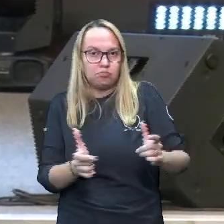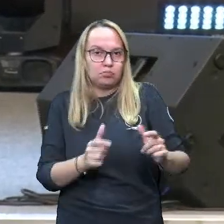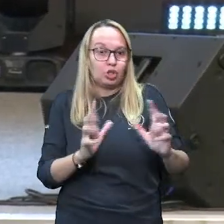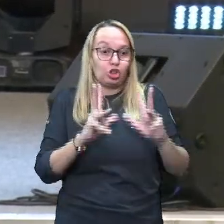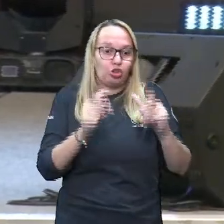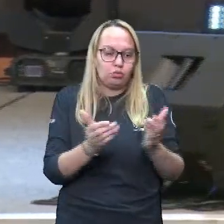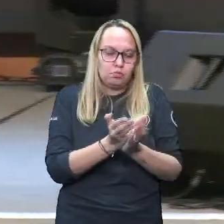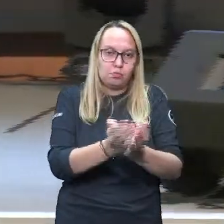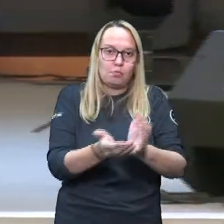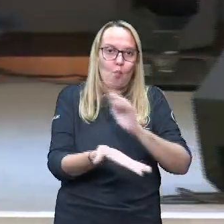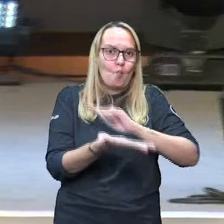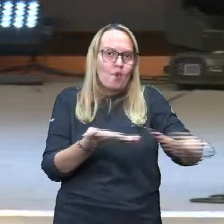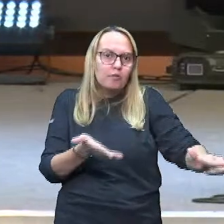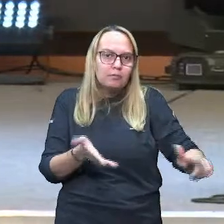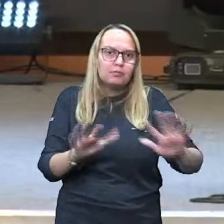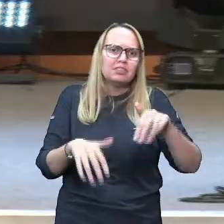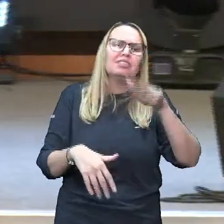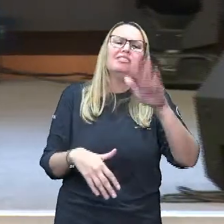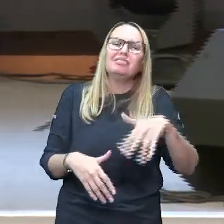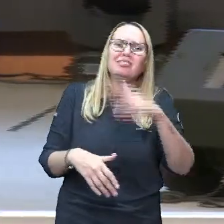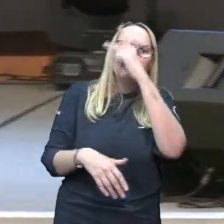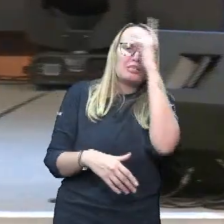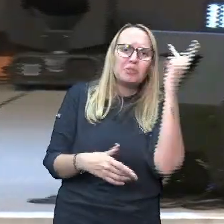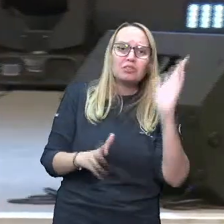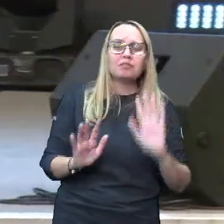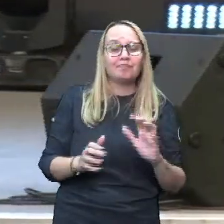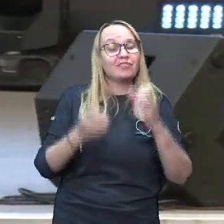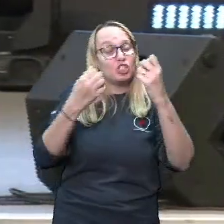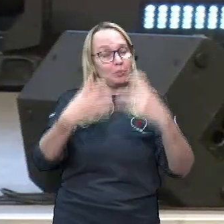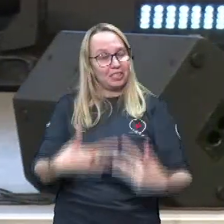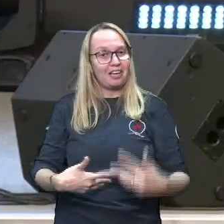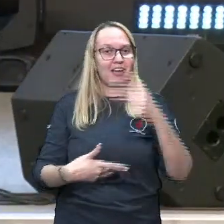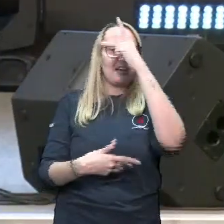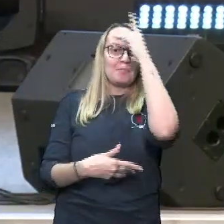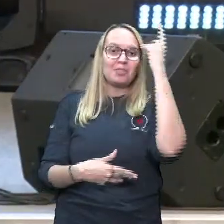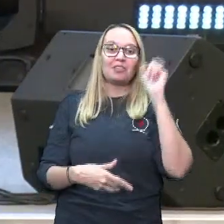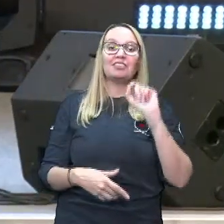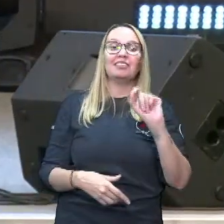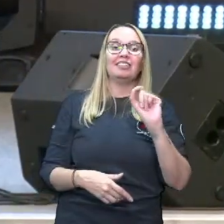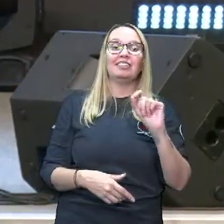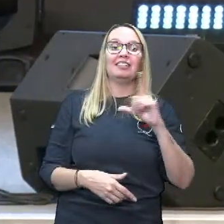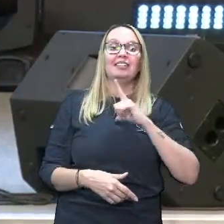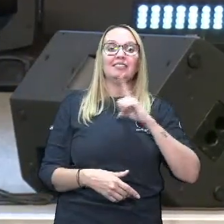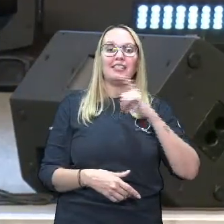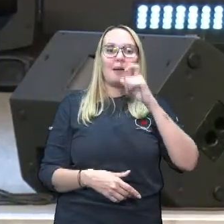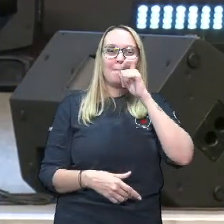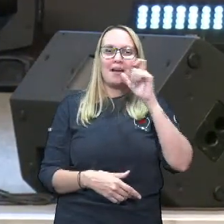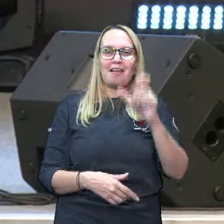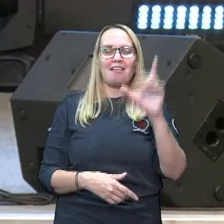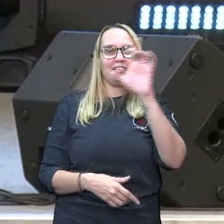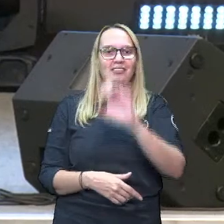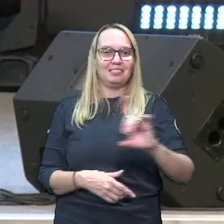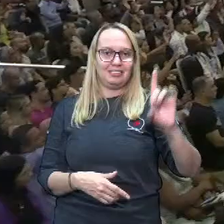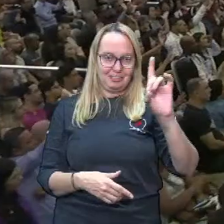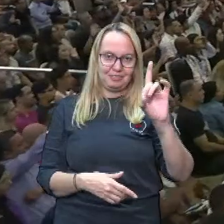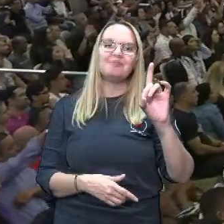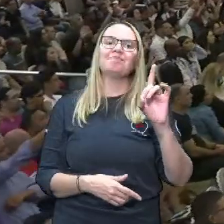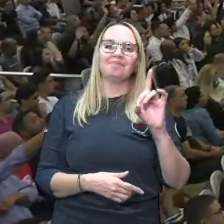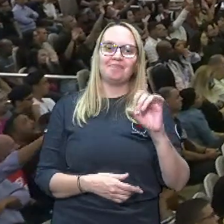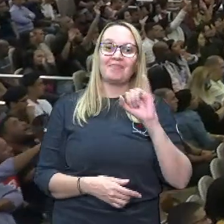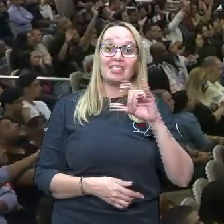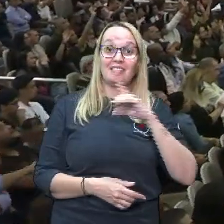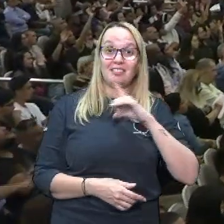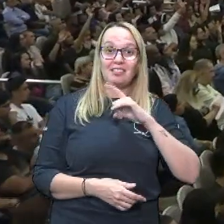essas pessoas, pastor? Eu te explico quem são elas. São pessoas com uma palavra liberada dos céus para a sua vida. Quando você está debaixo